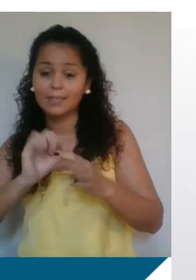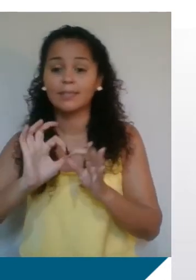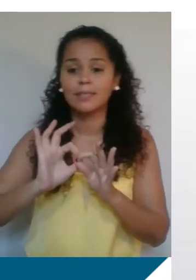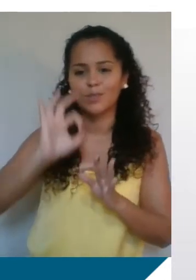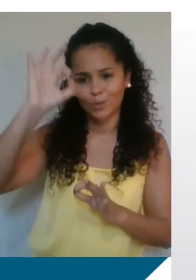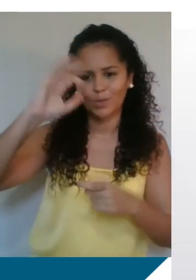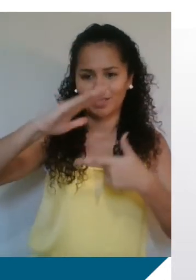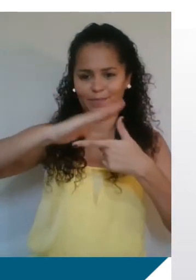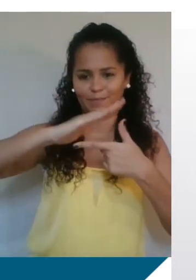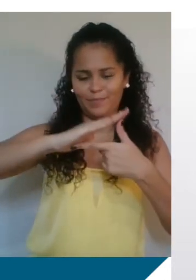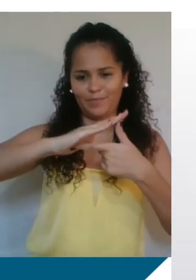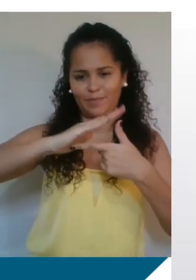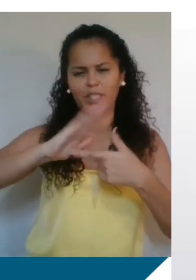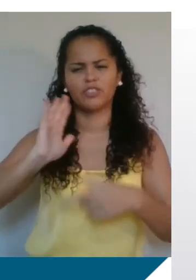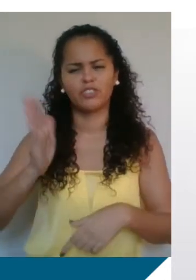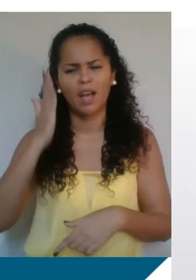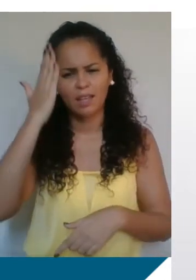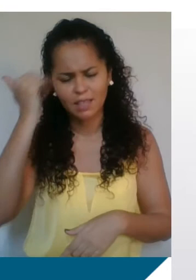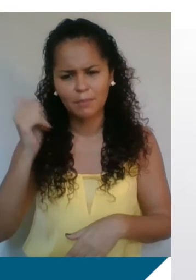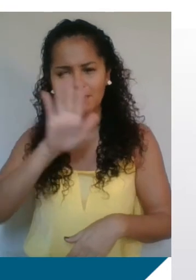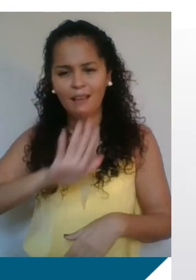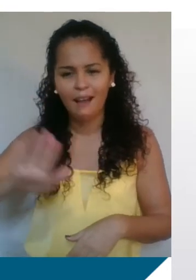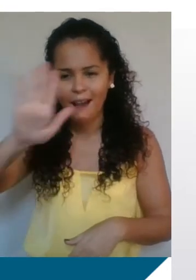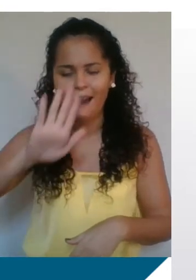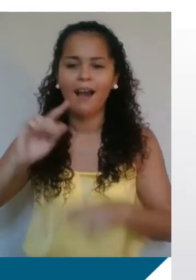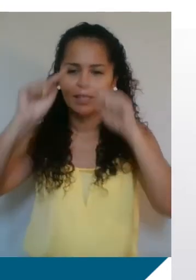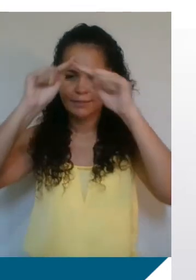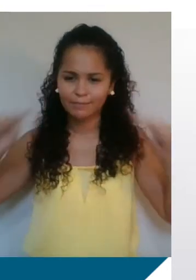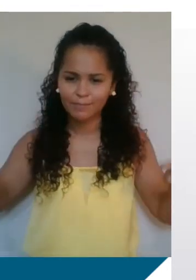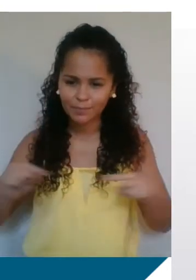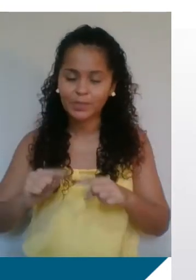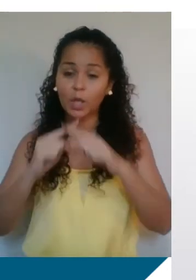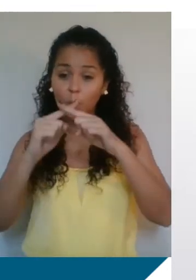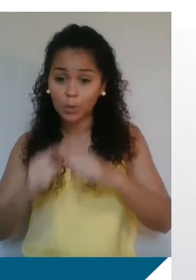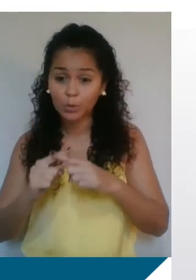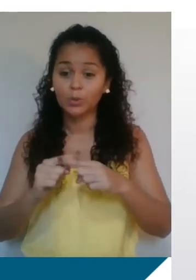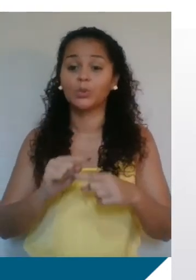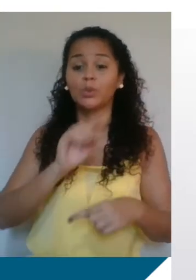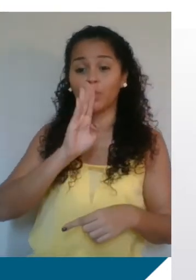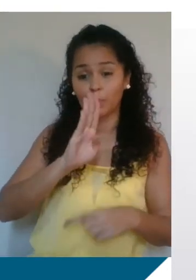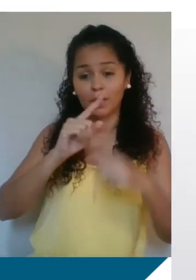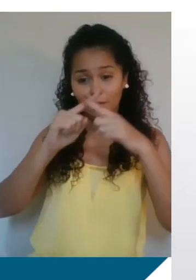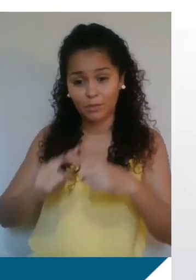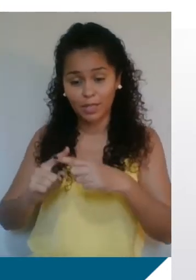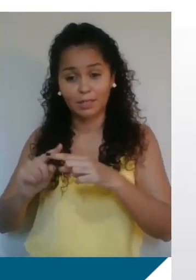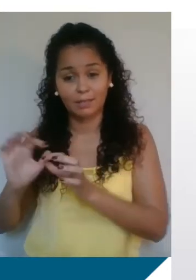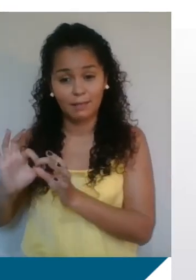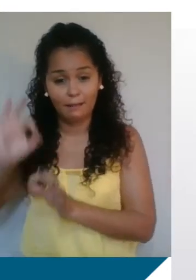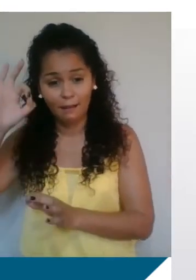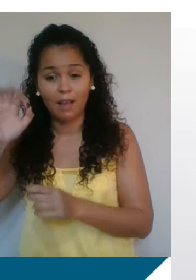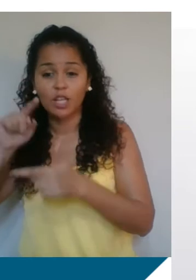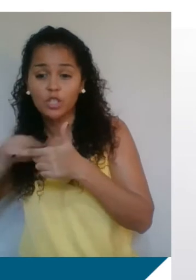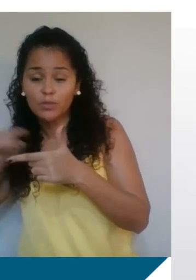que a área de um triângulo é o produto entre base e altura dividido por 2, podemos então expressar a área